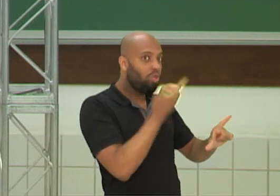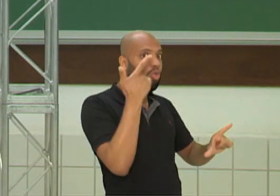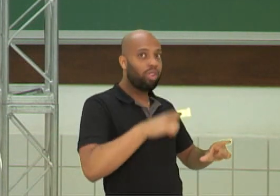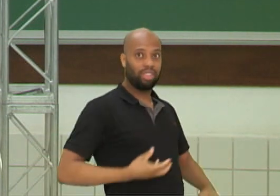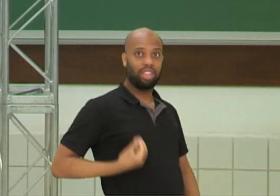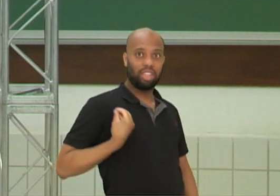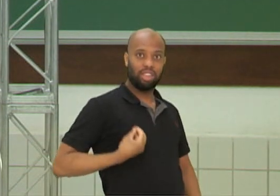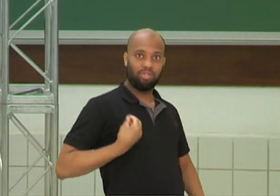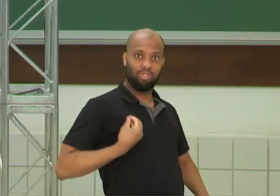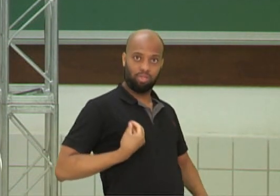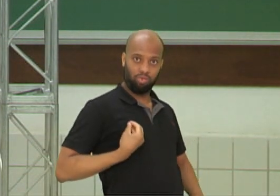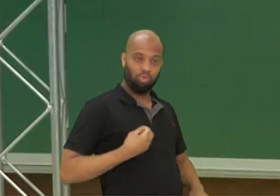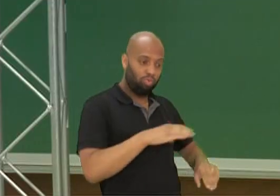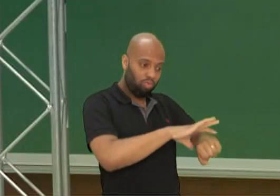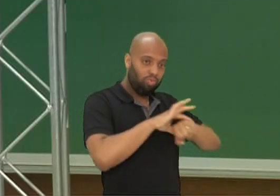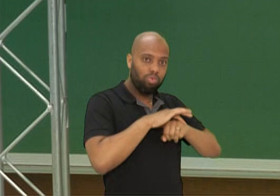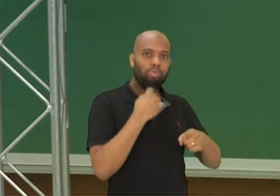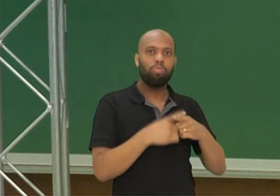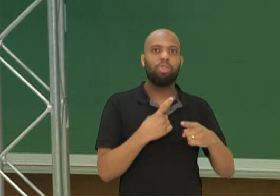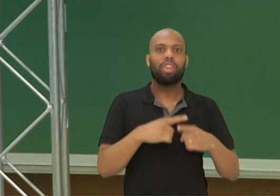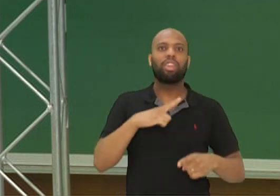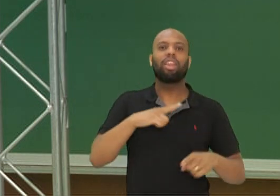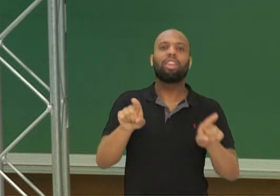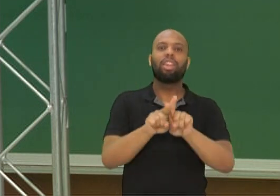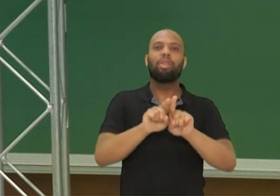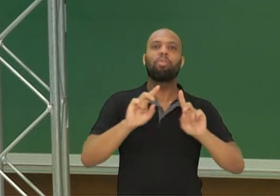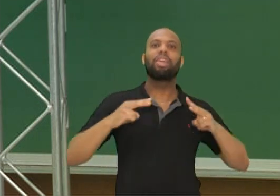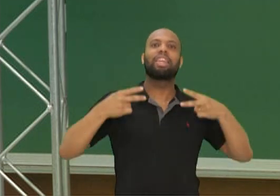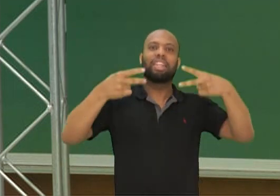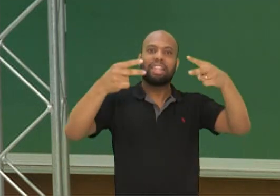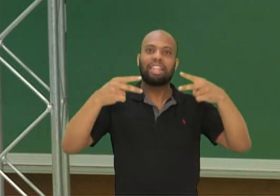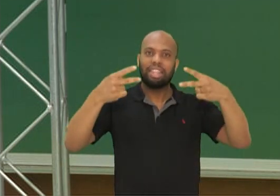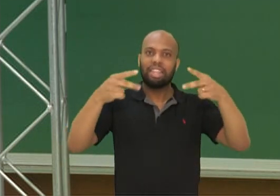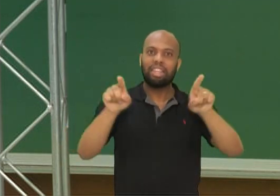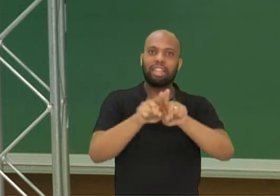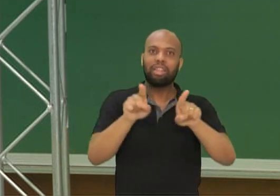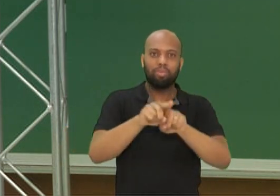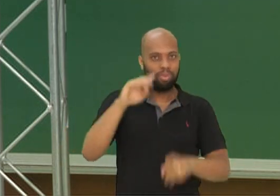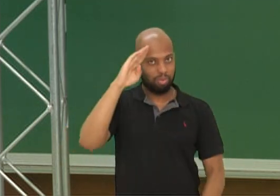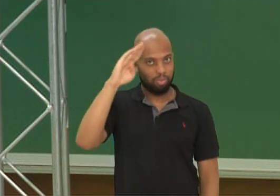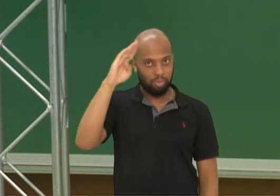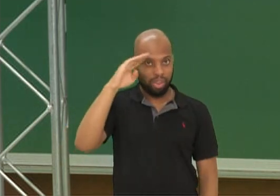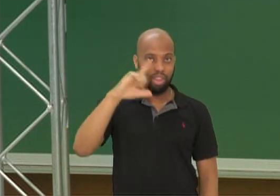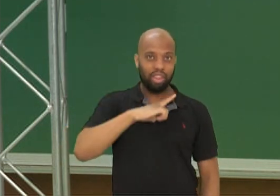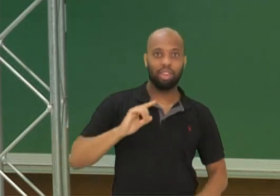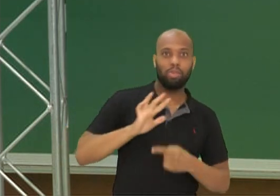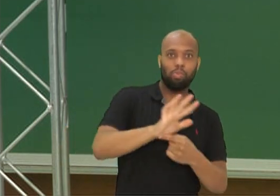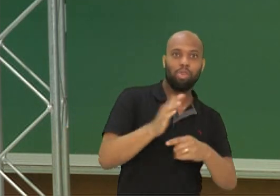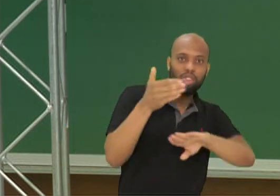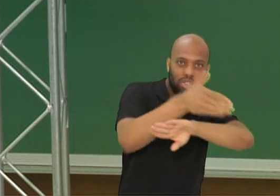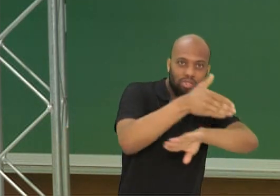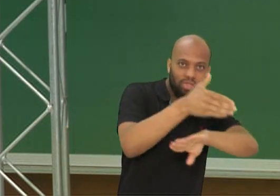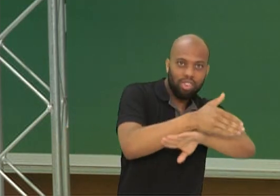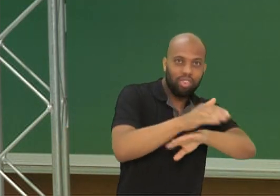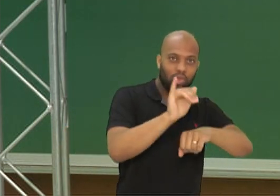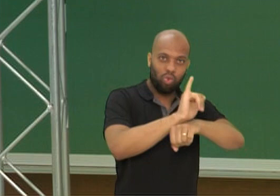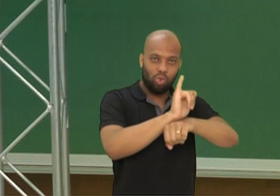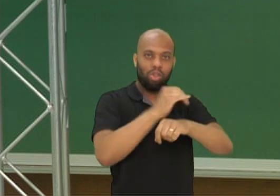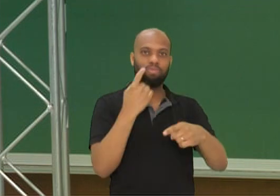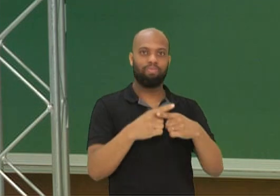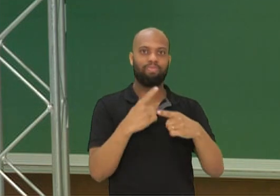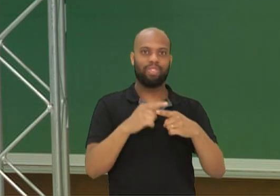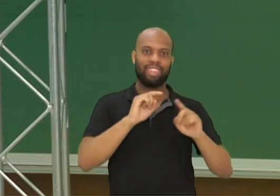presença. Isso, lembre que lá você tem os links, principalmente que direcionam você para o YouTube, né? O link